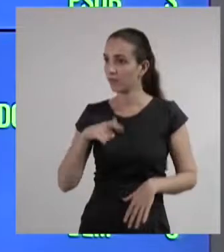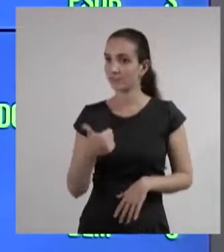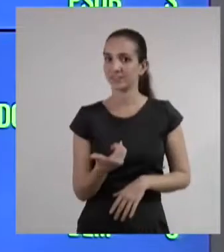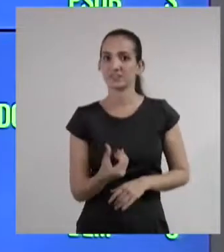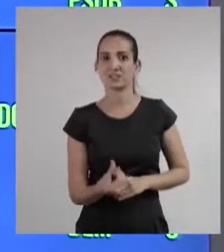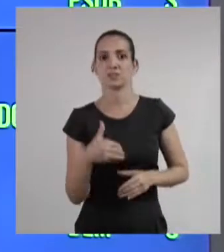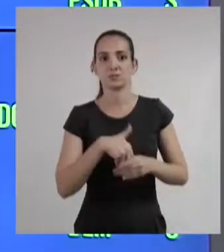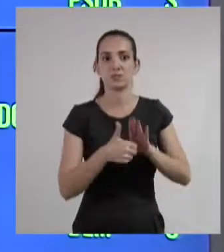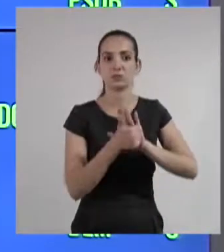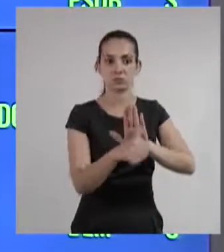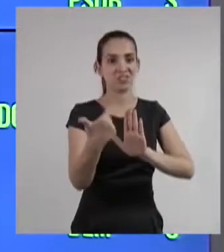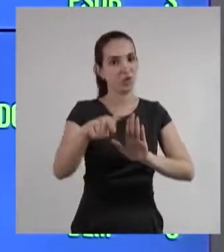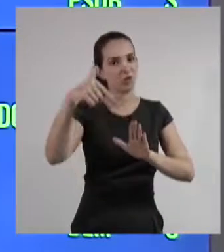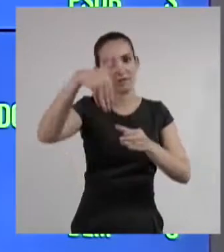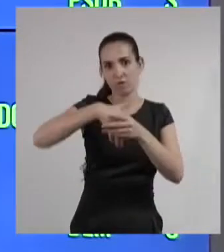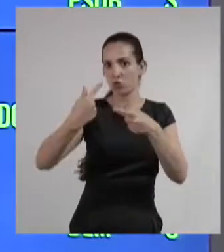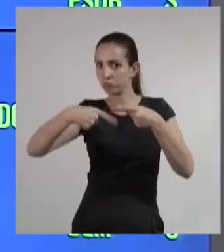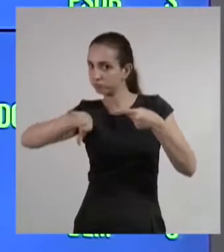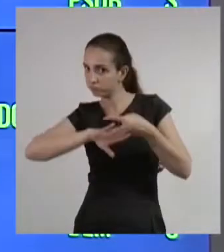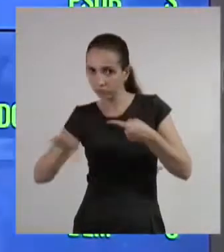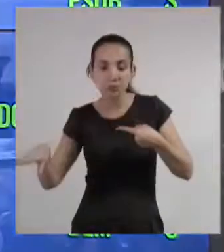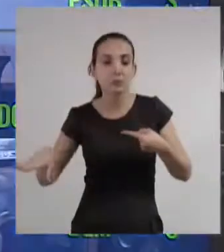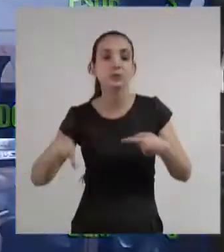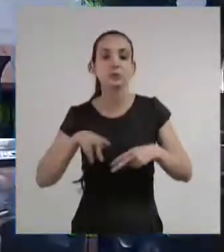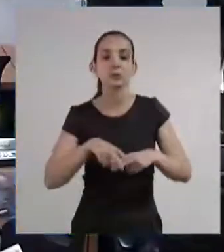votos favoráveis, nenhum voto contrário.